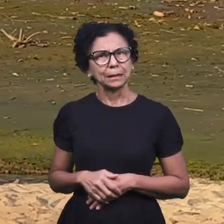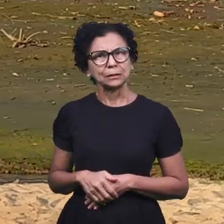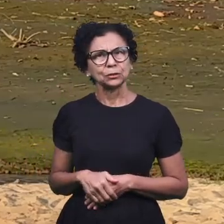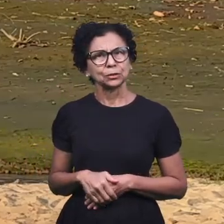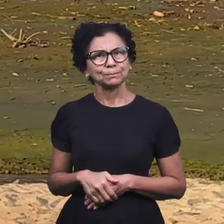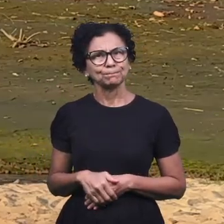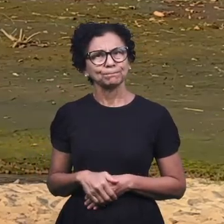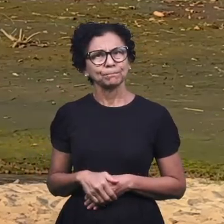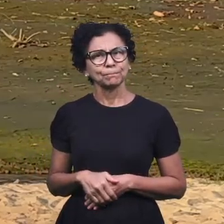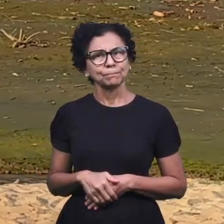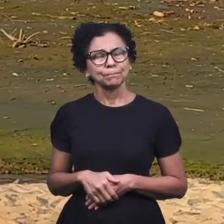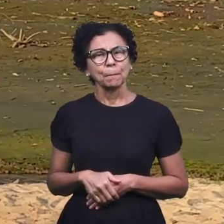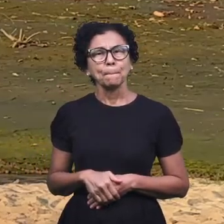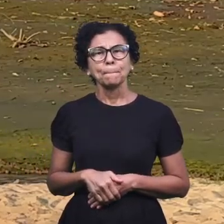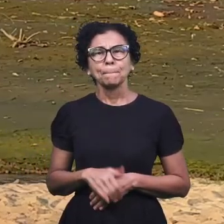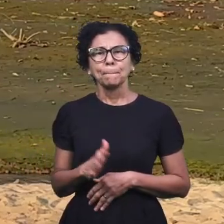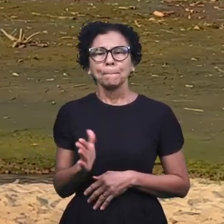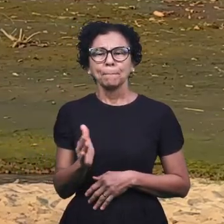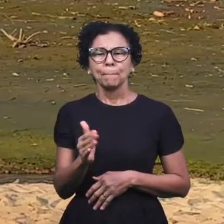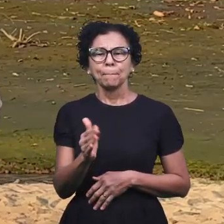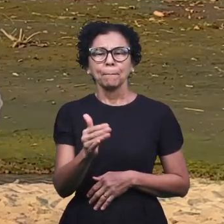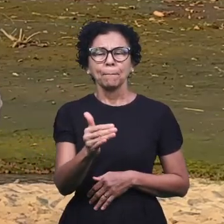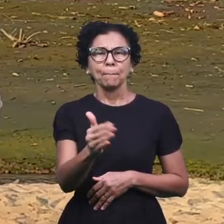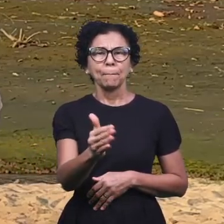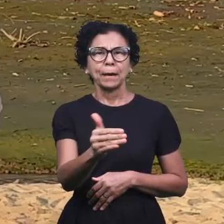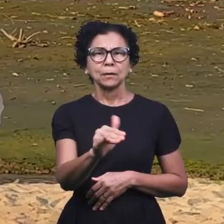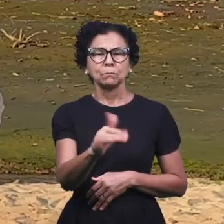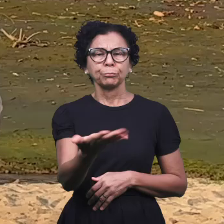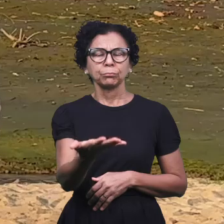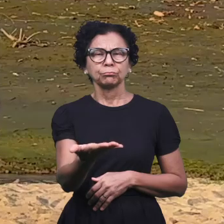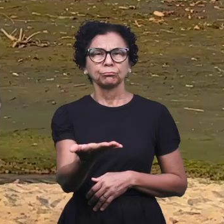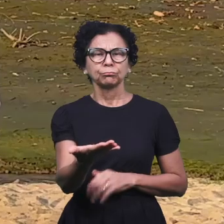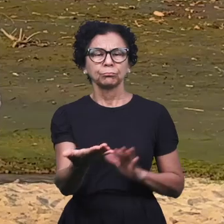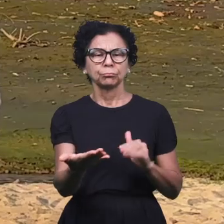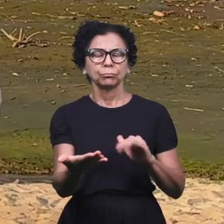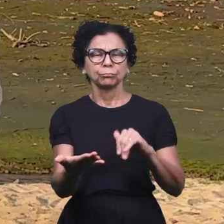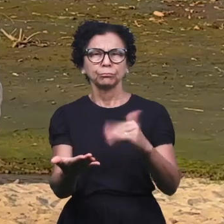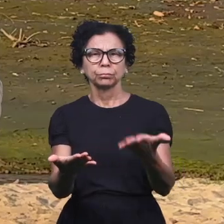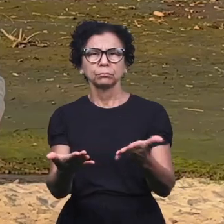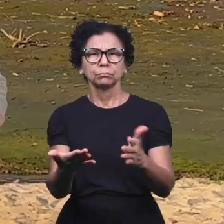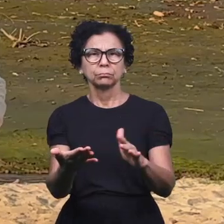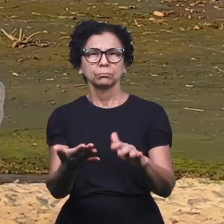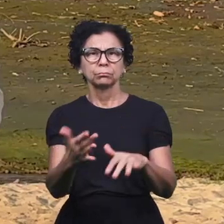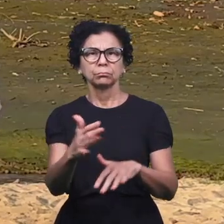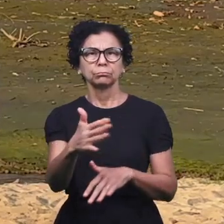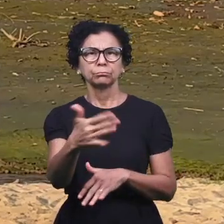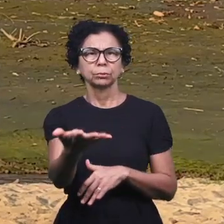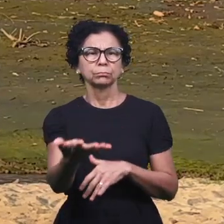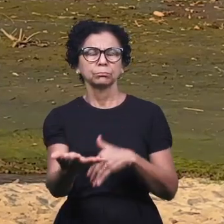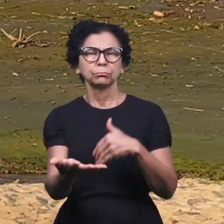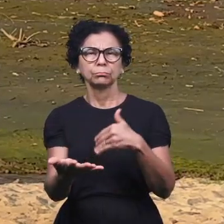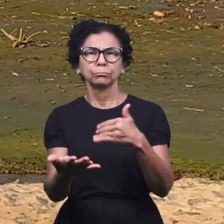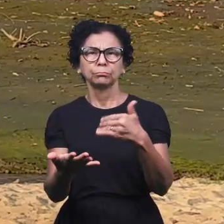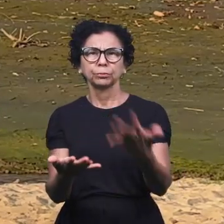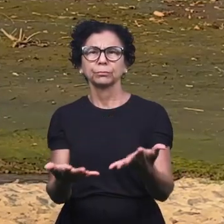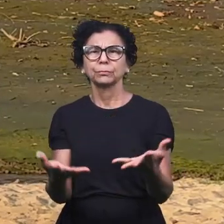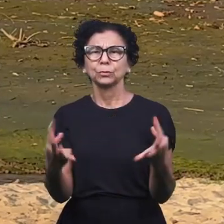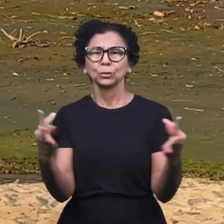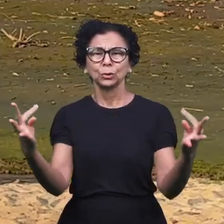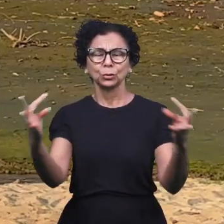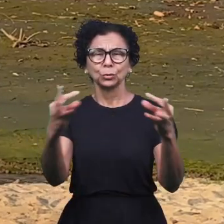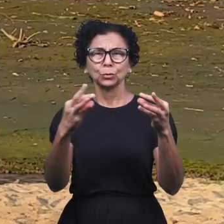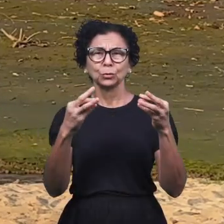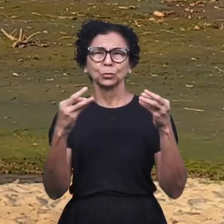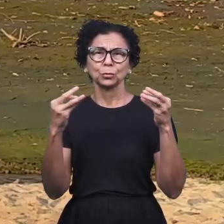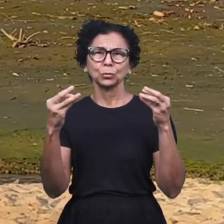a mortandade de peixes, a mortandade dos botos e de praticamente toda a fauna aquática